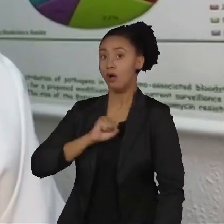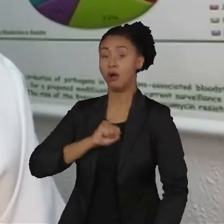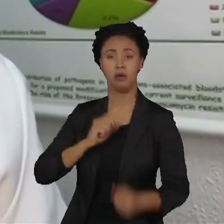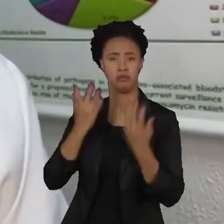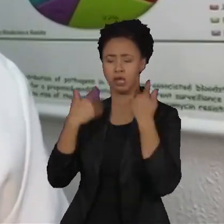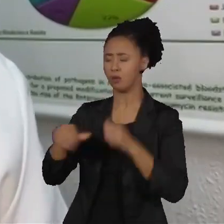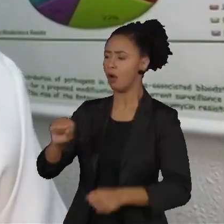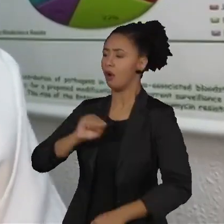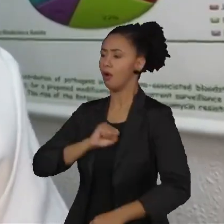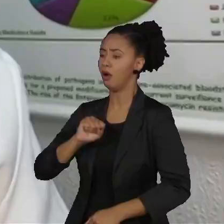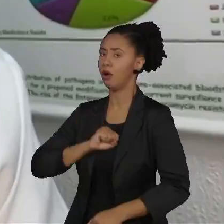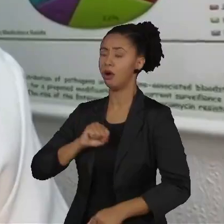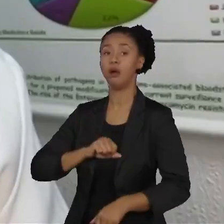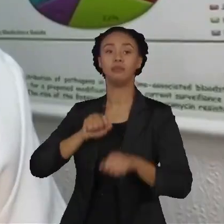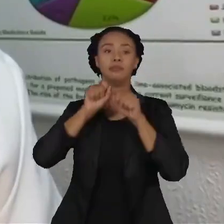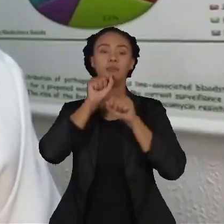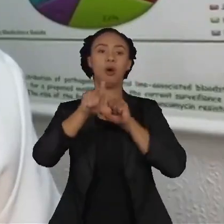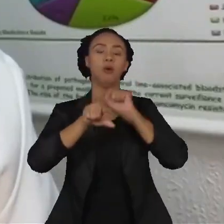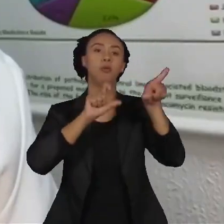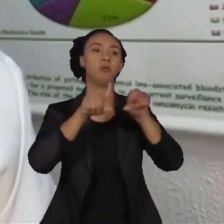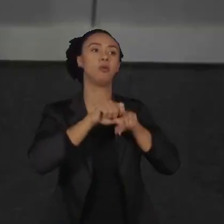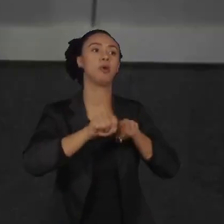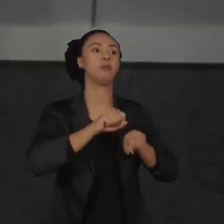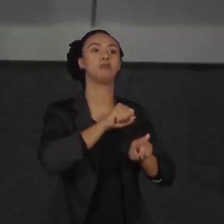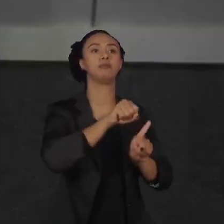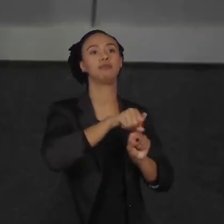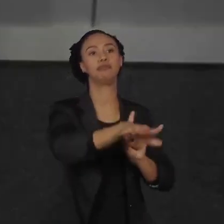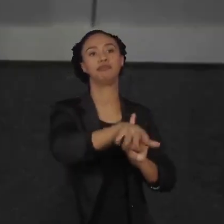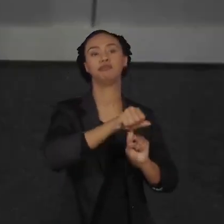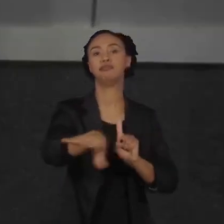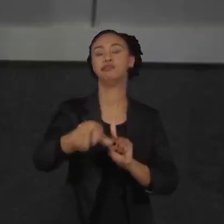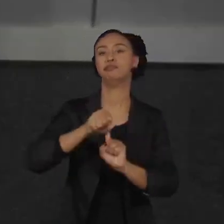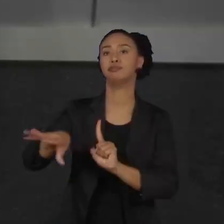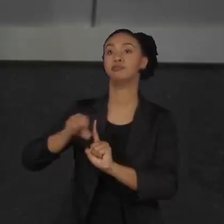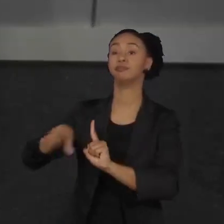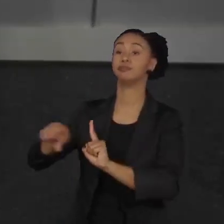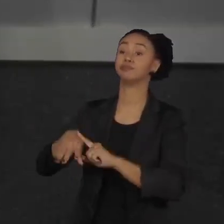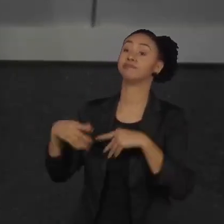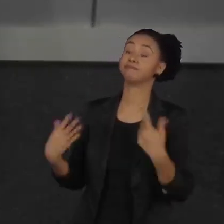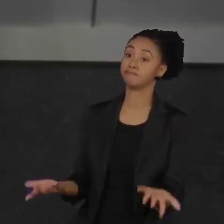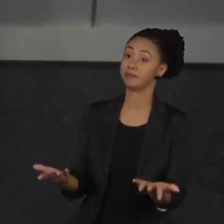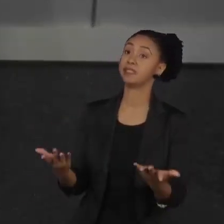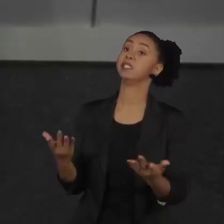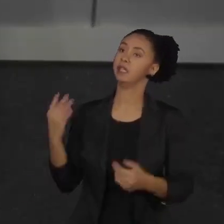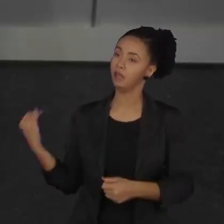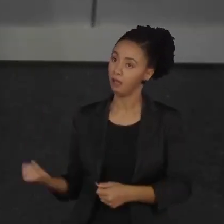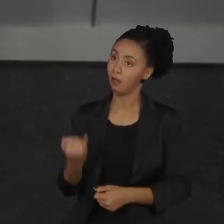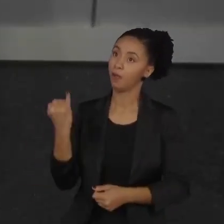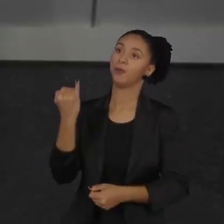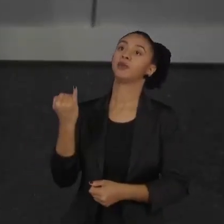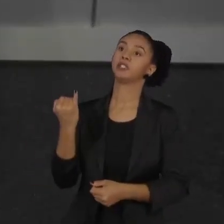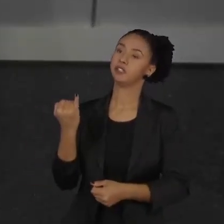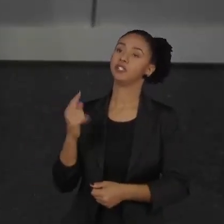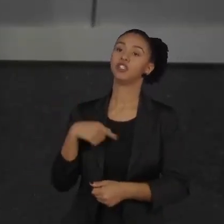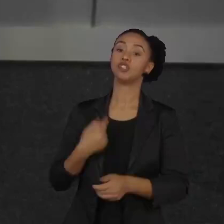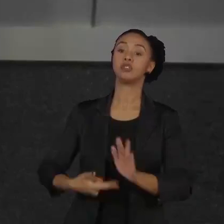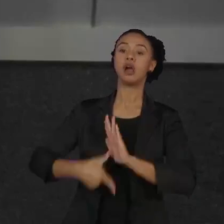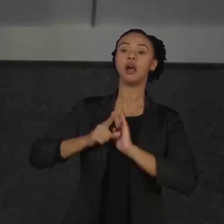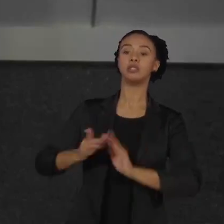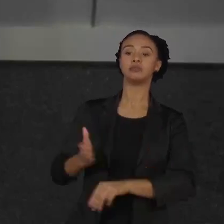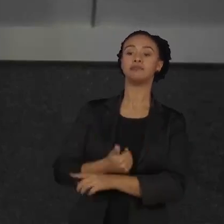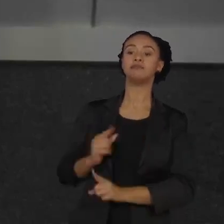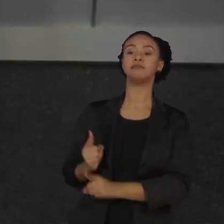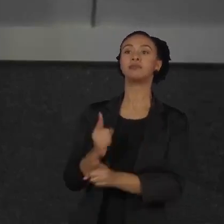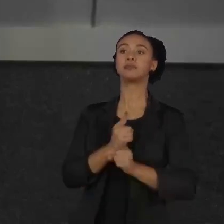doentes começam a transmitir para outras pessoas. Por isso que é tão importante também a gente diagnosticar precocemente a